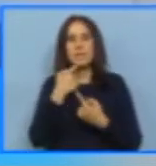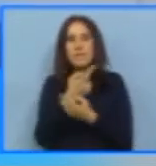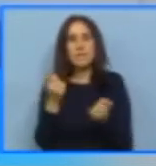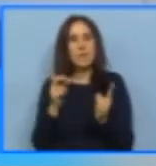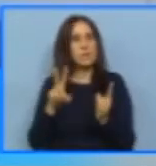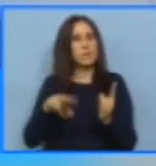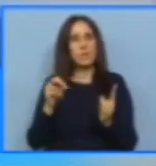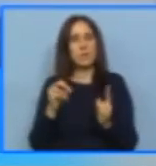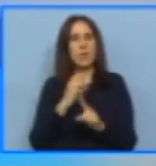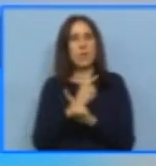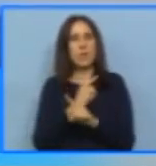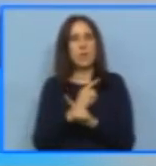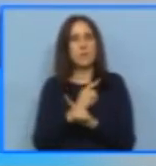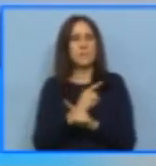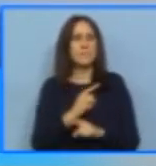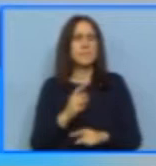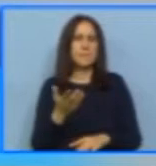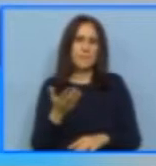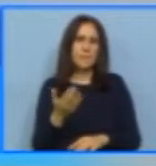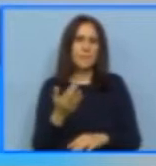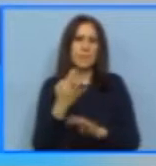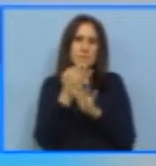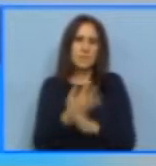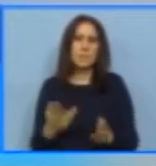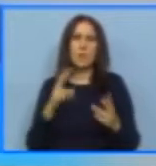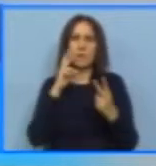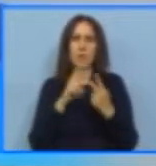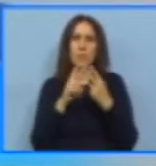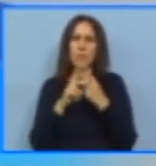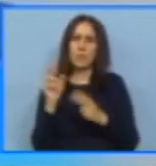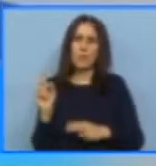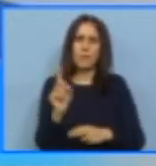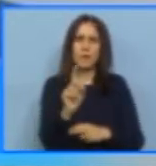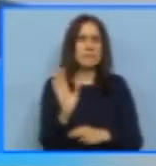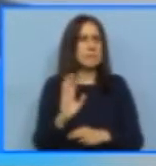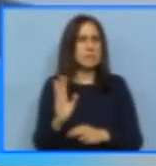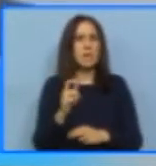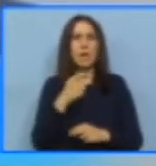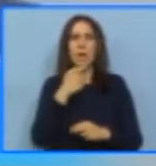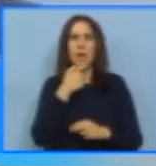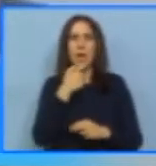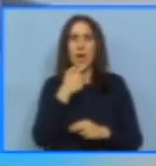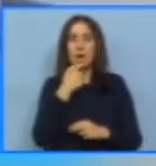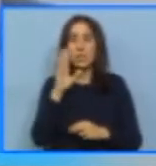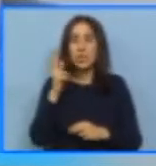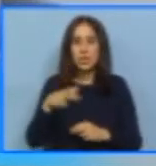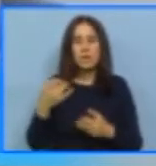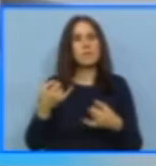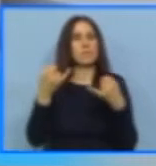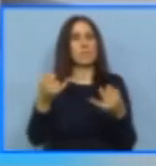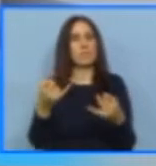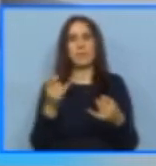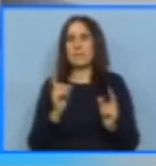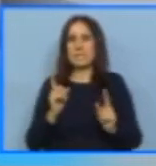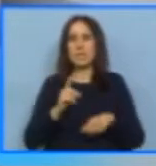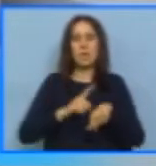um conjunto de cerimónias e encontros onde ele ia, a não ser depois de terem ocorrido, para não dizer nem